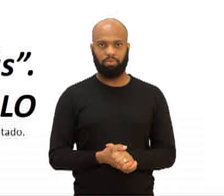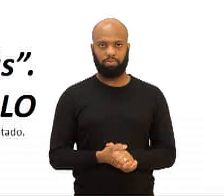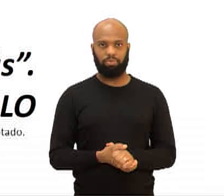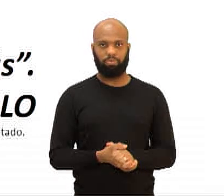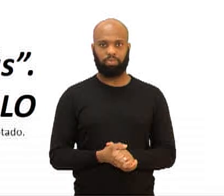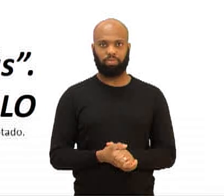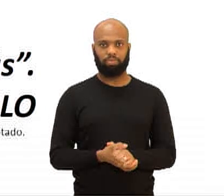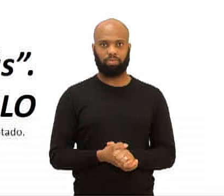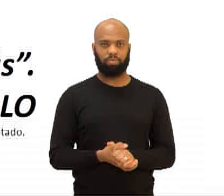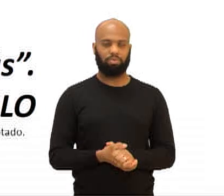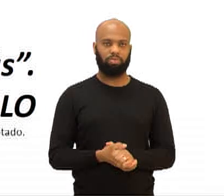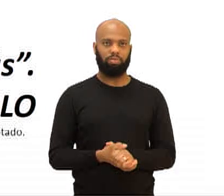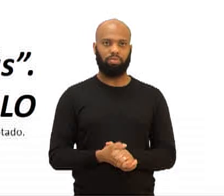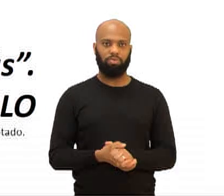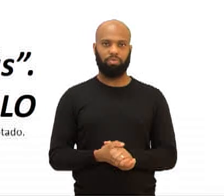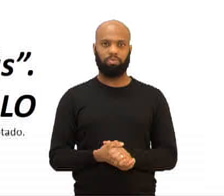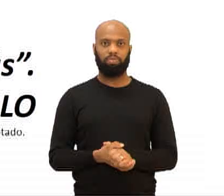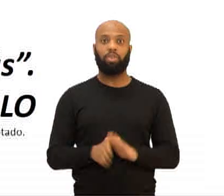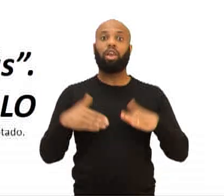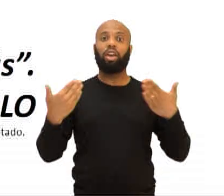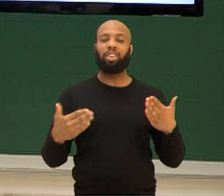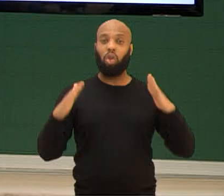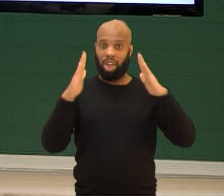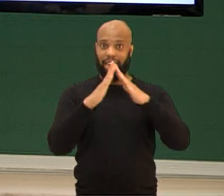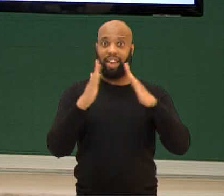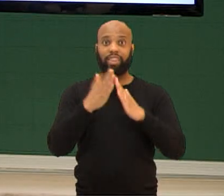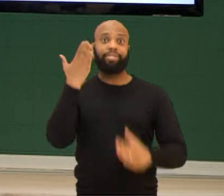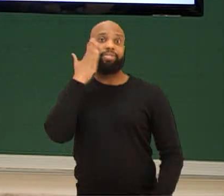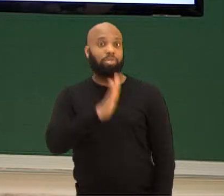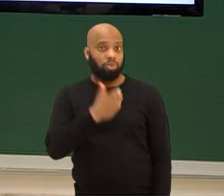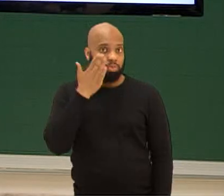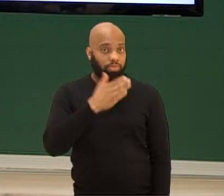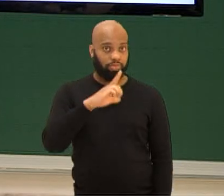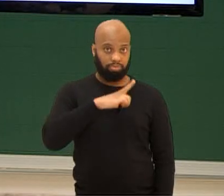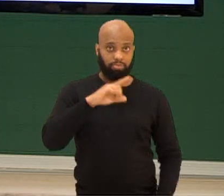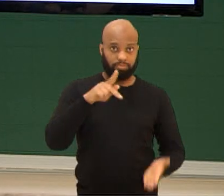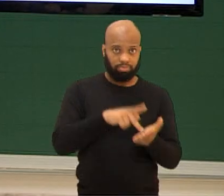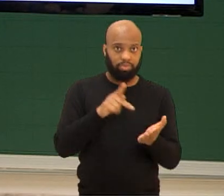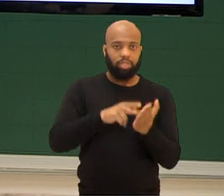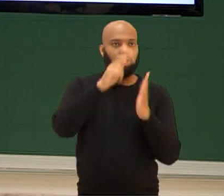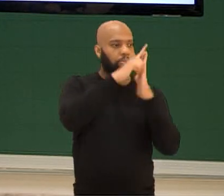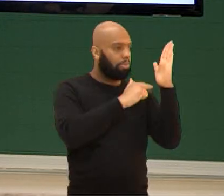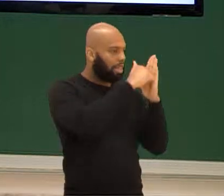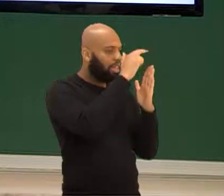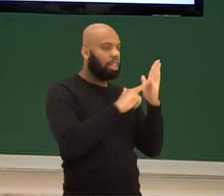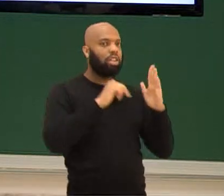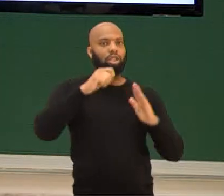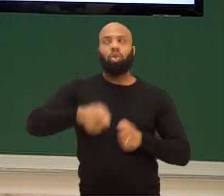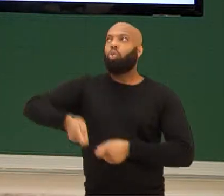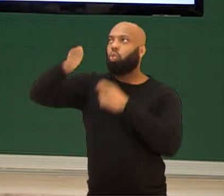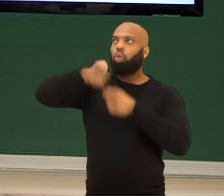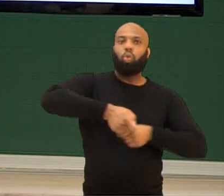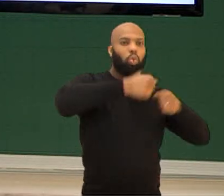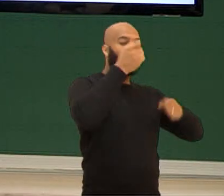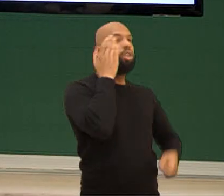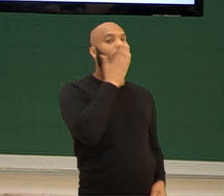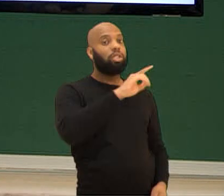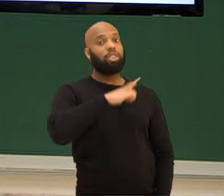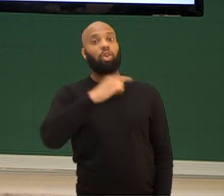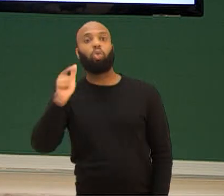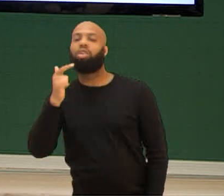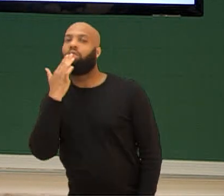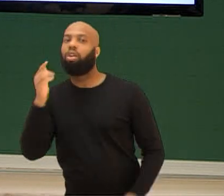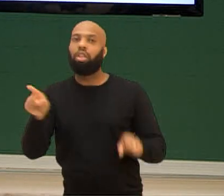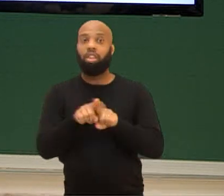o lugar que ela viu nascer e crescer. Então, a Casa Azul é uma casa realmente pintada toda de azul, azul e há outras cores